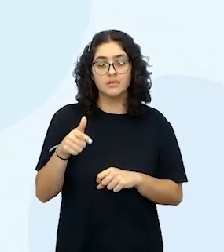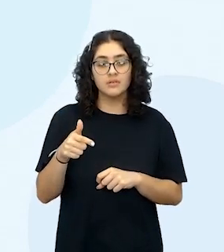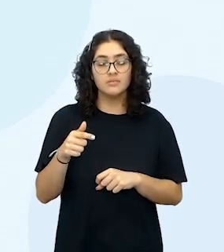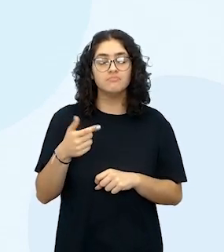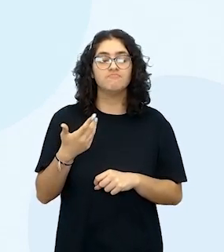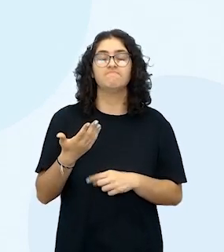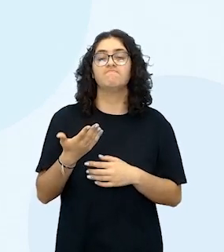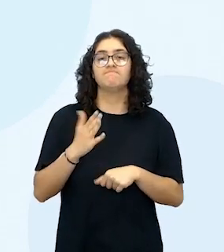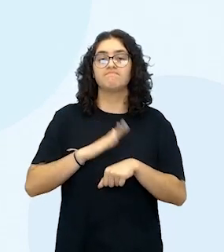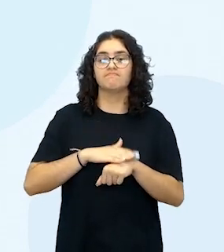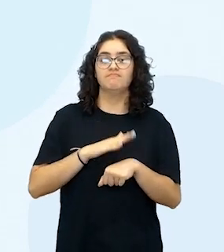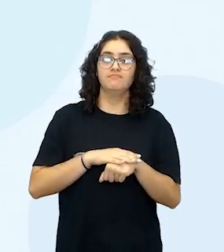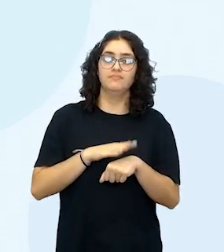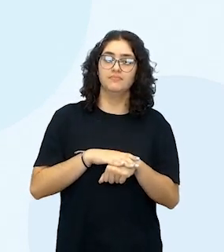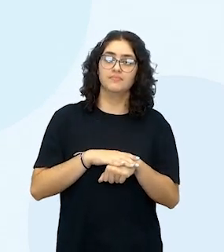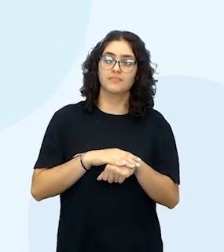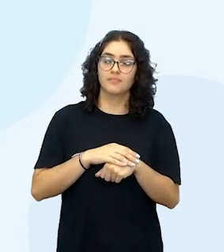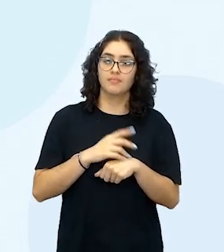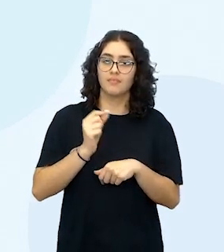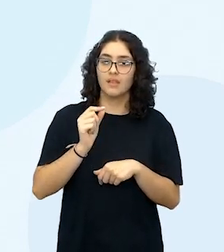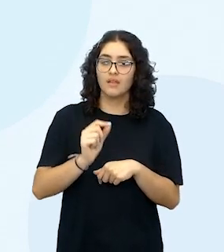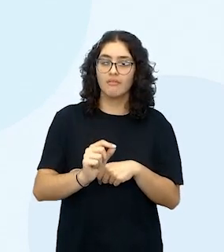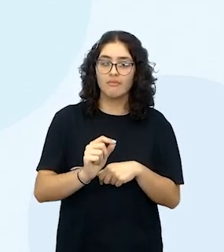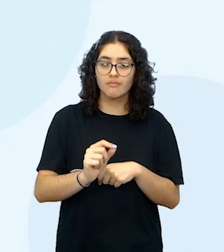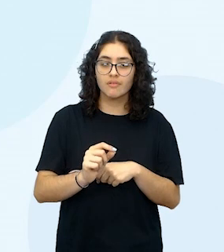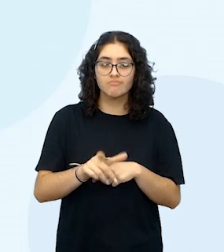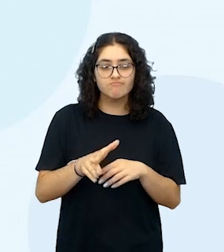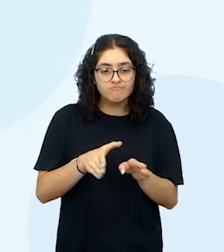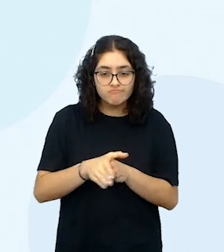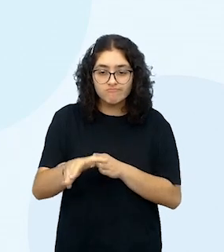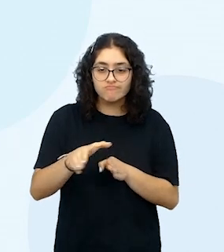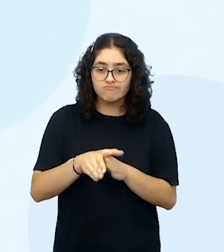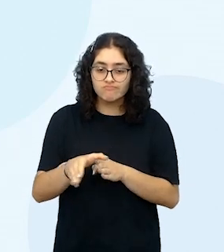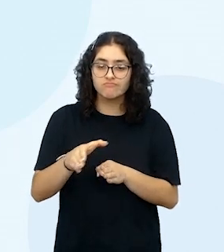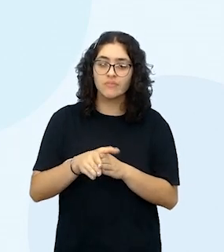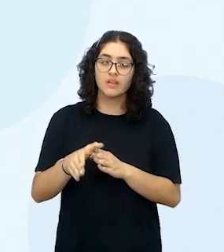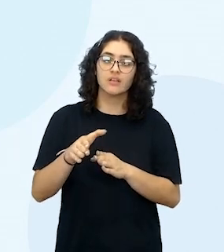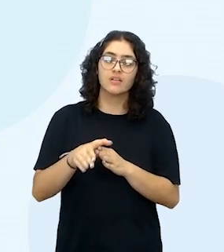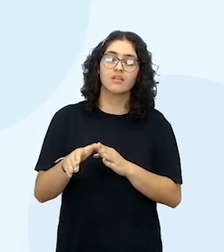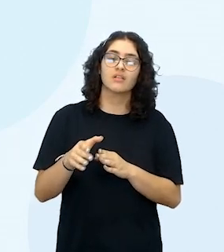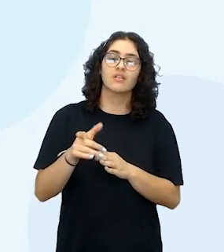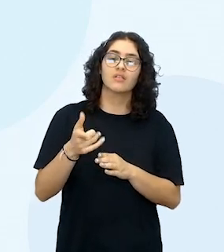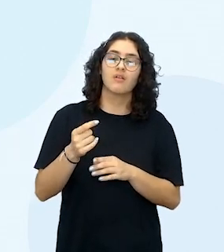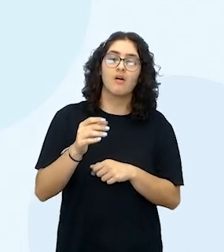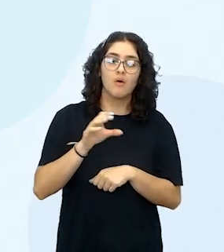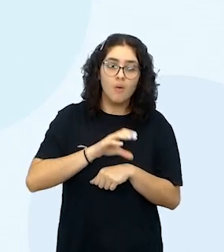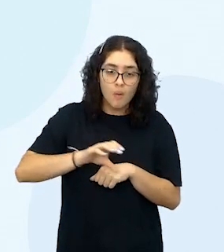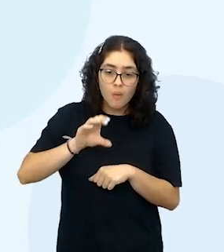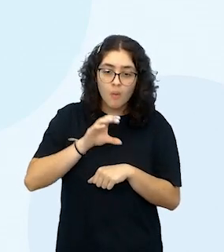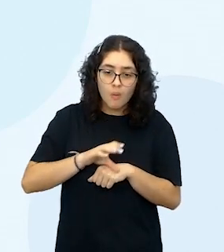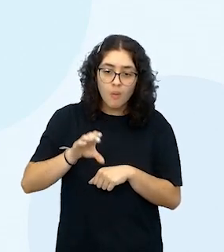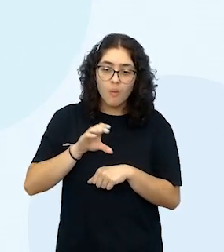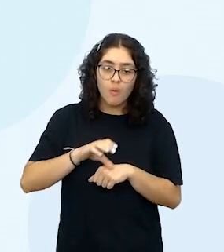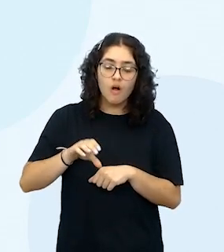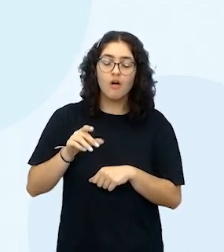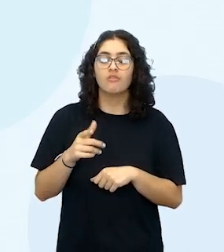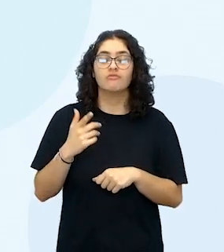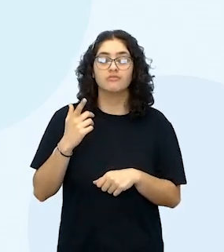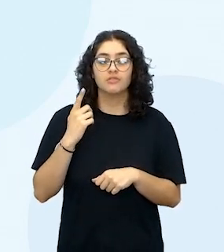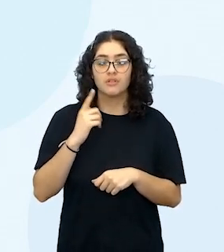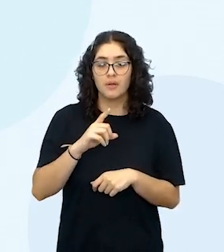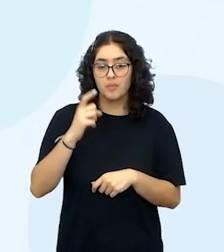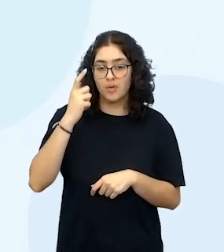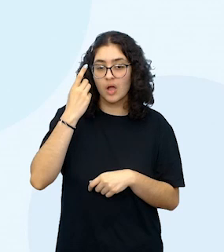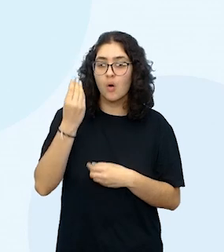fazer um trabalho de orientação, de formação, né, para a gente poder pensar